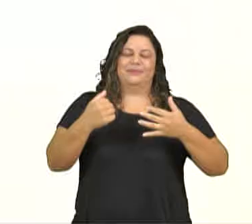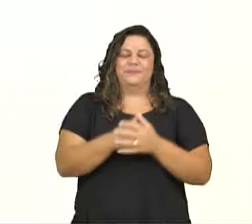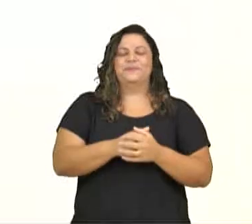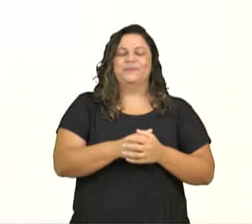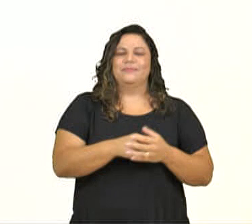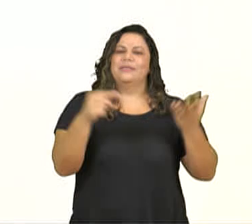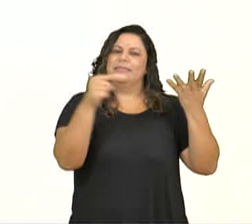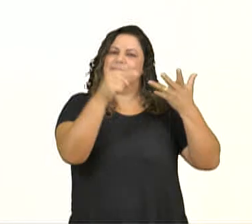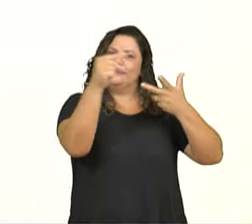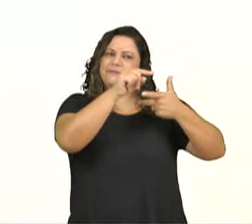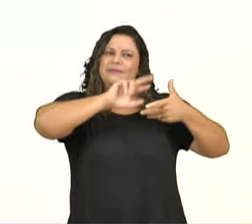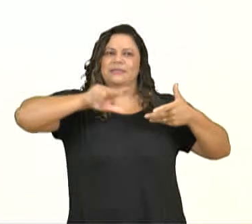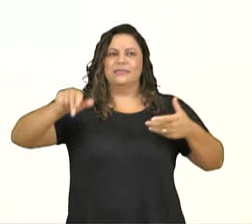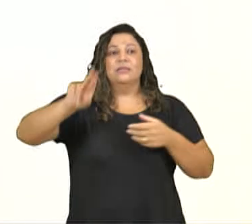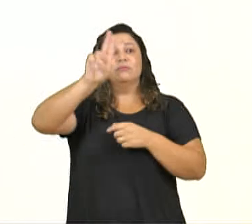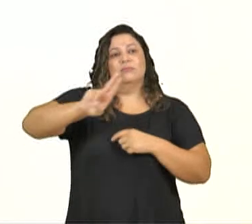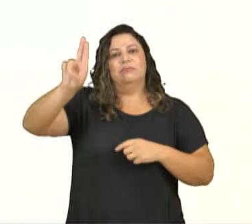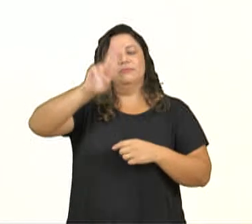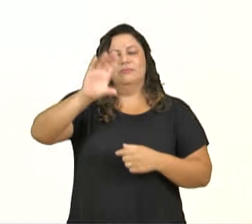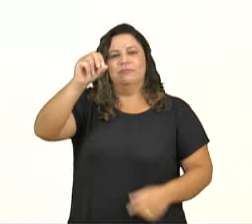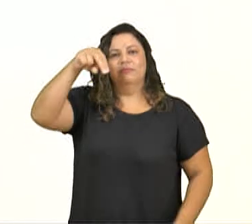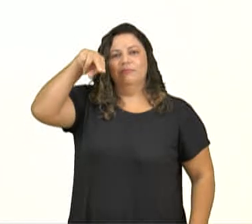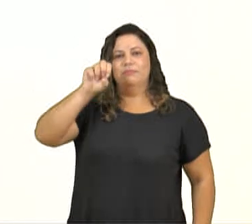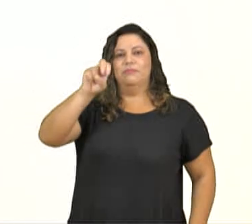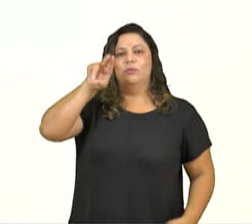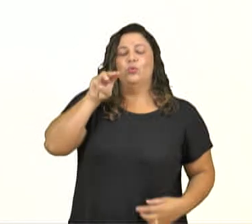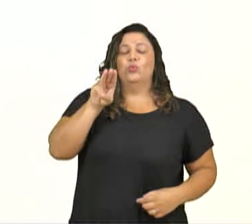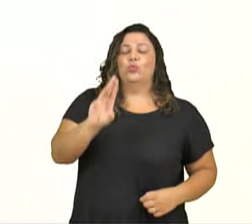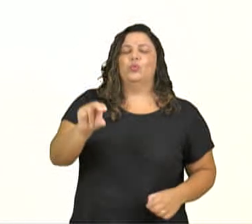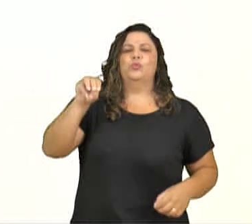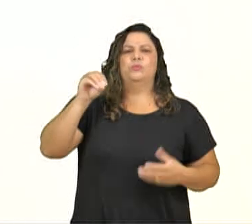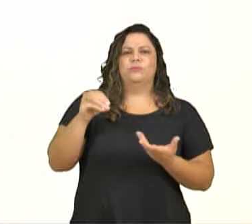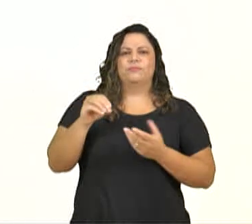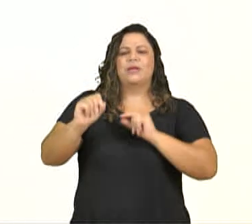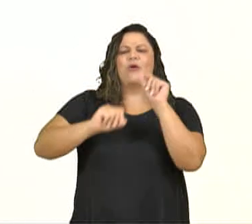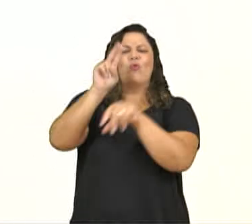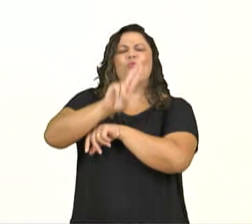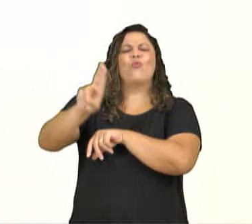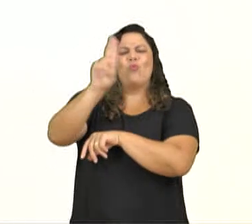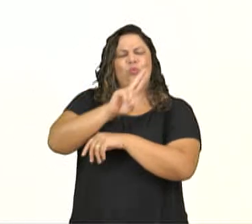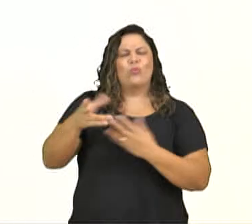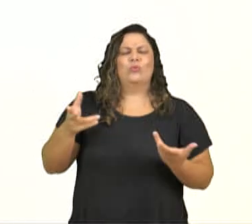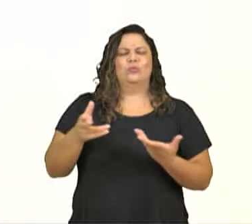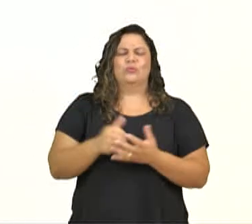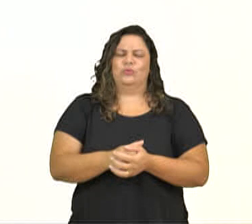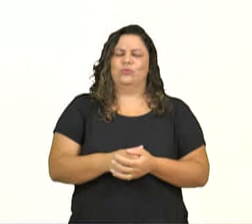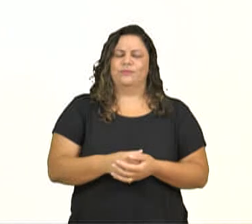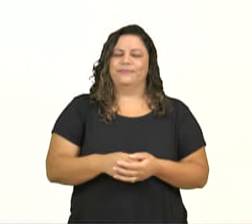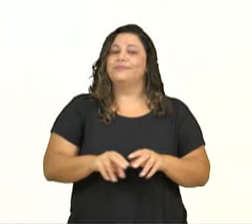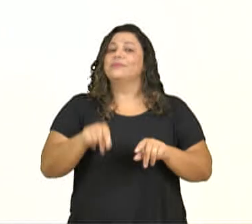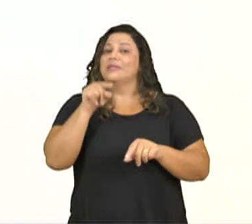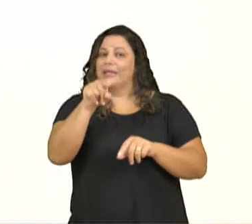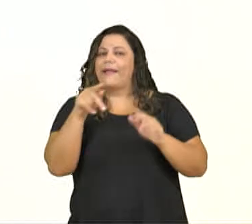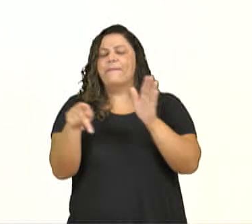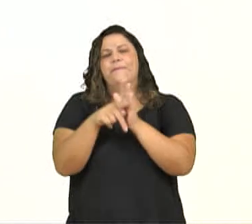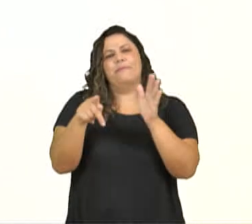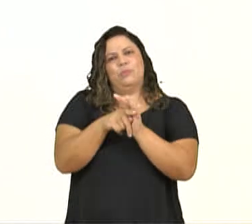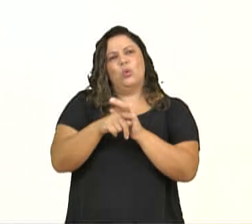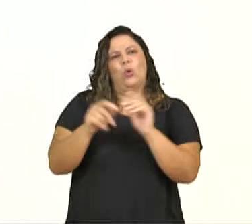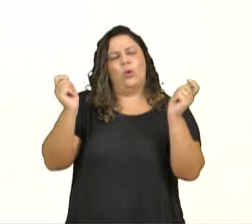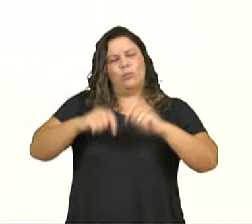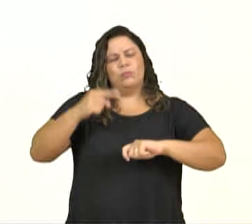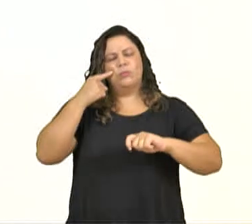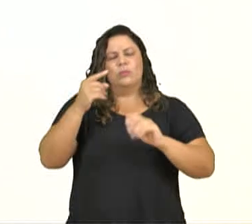consumo, que é o uso que se faz de bens e serviços produzidos, a sua utilização, definição essa no